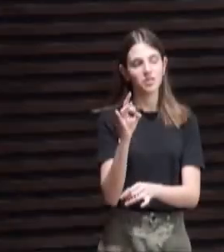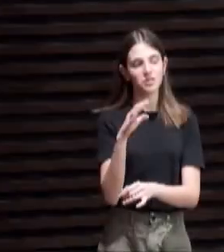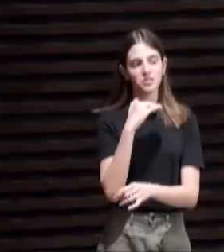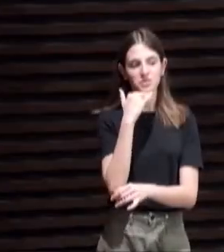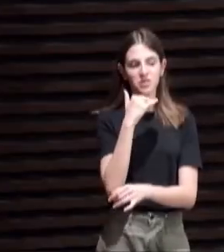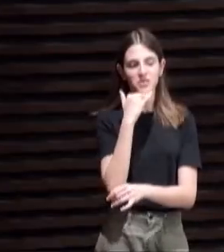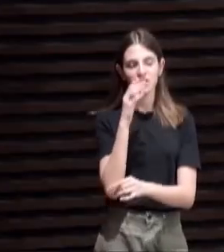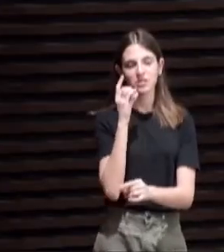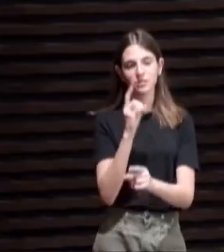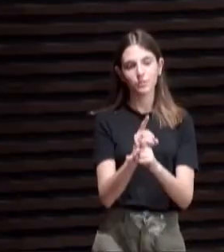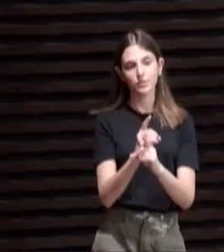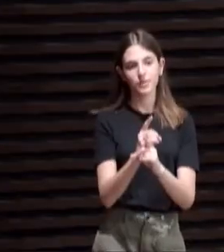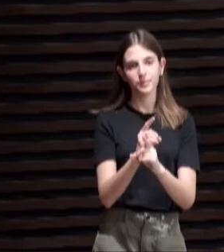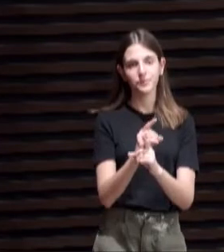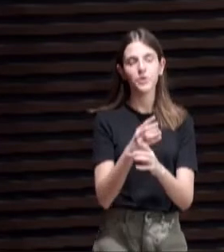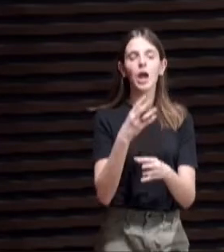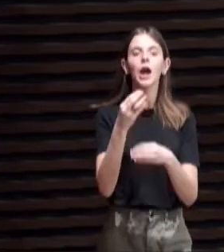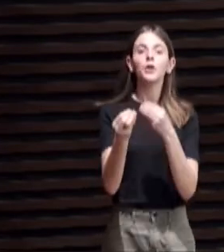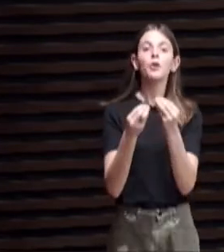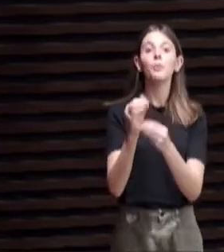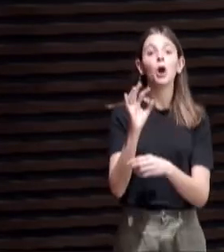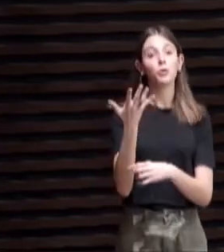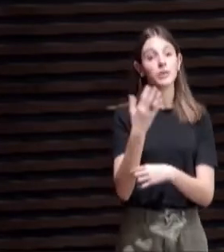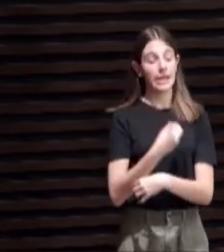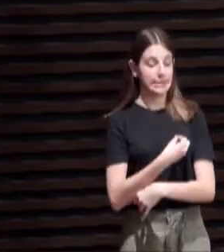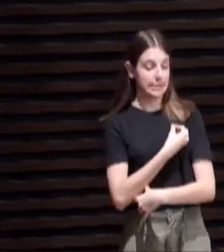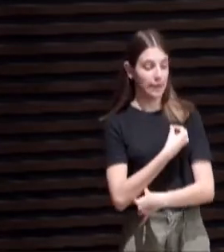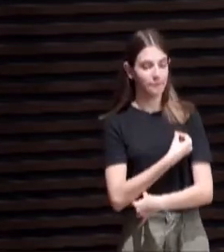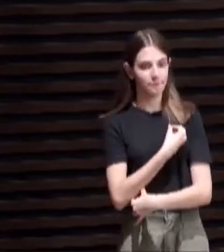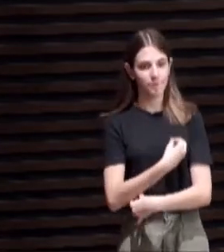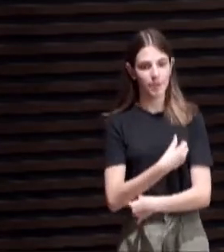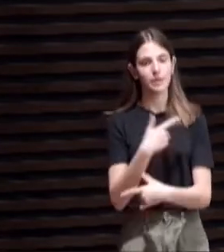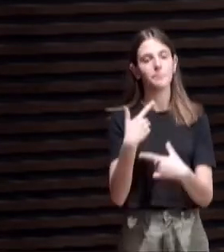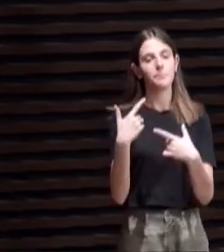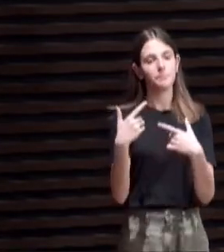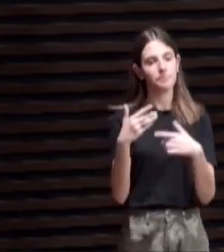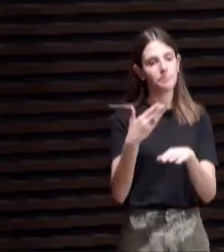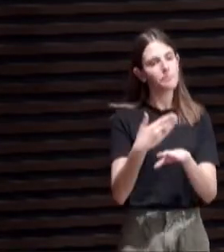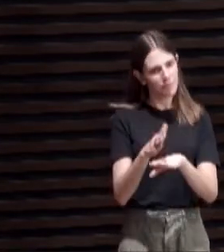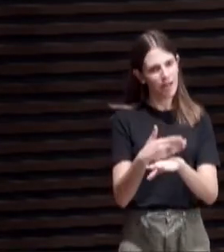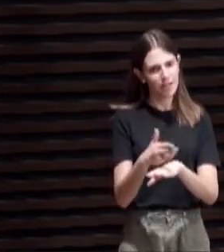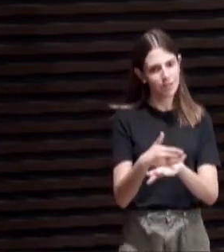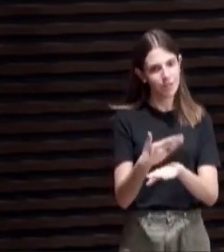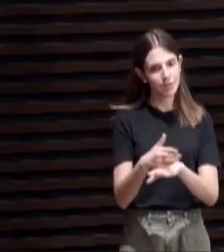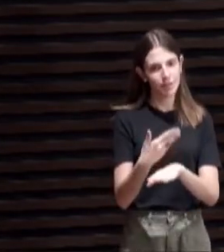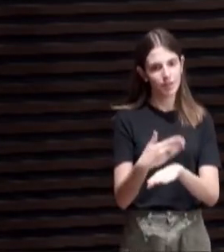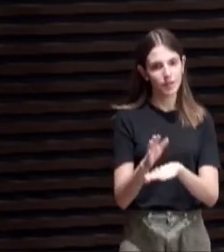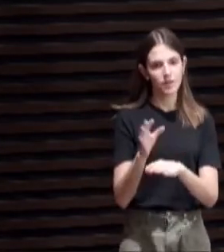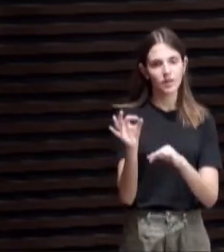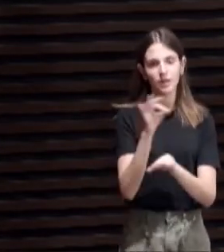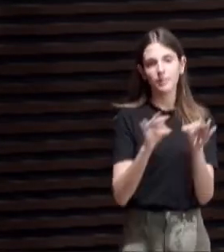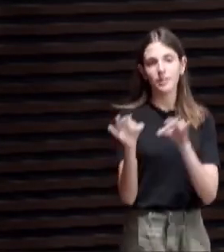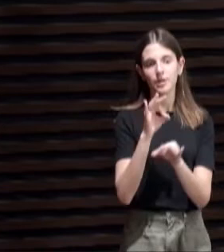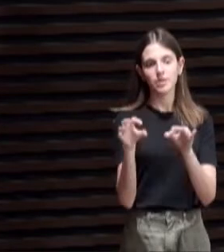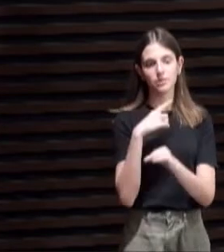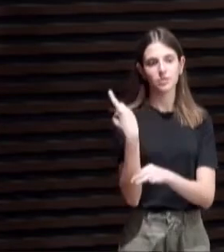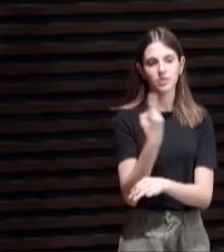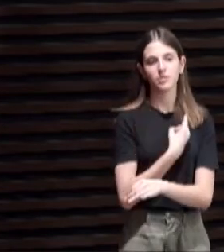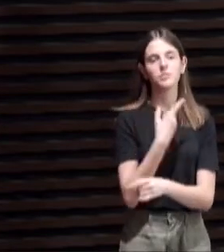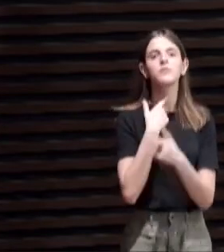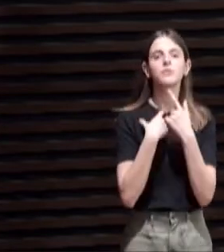Como acontece na vida prática a reordenação dos nossos desejos? Como viver nesta